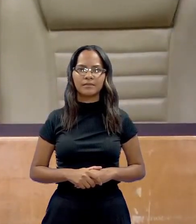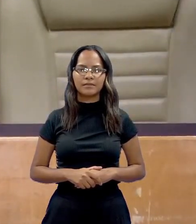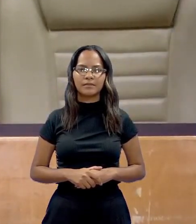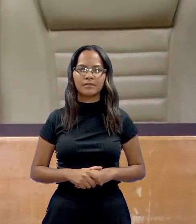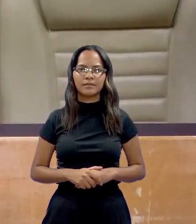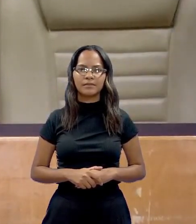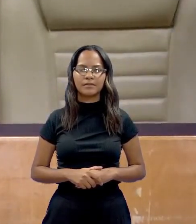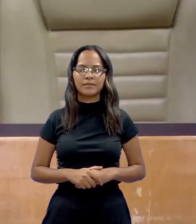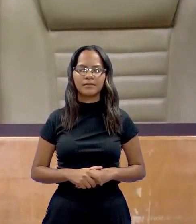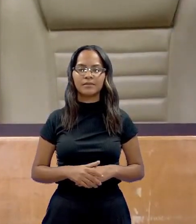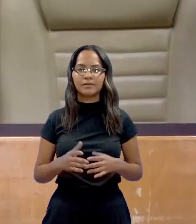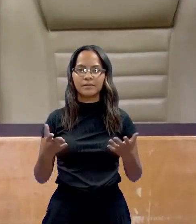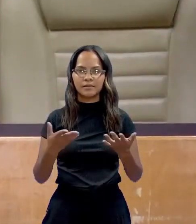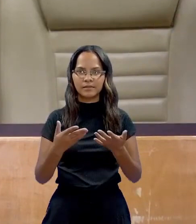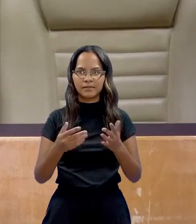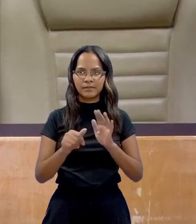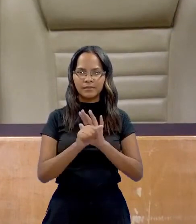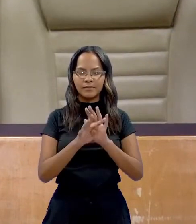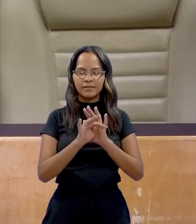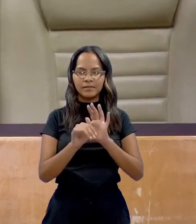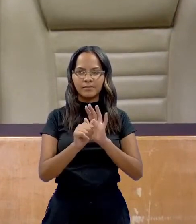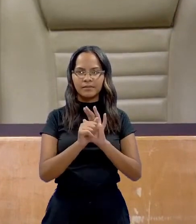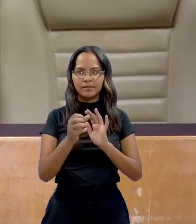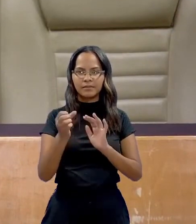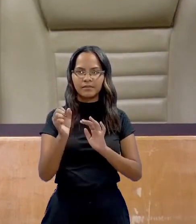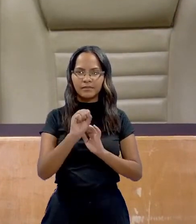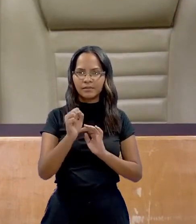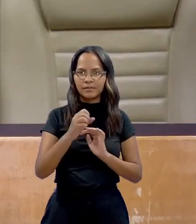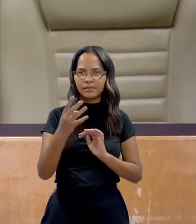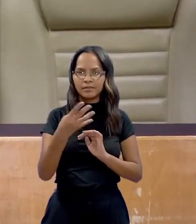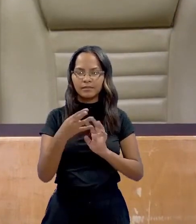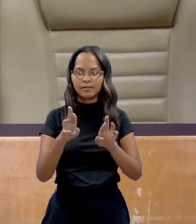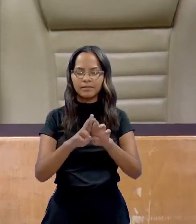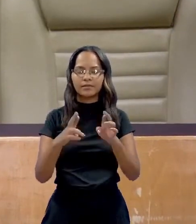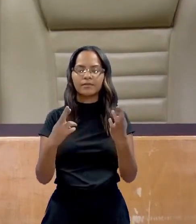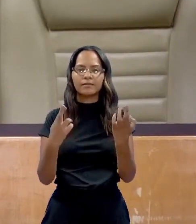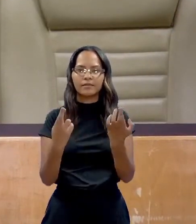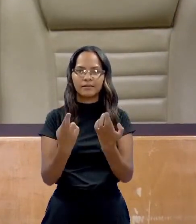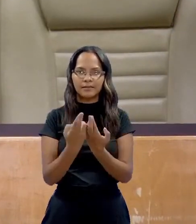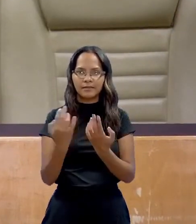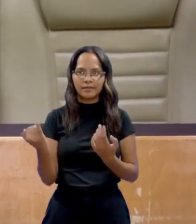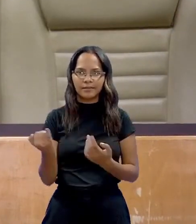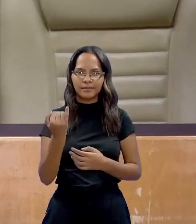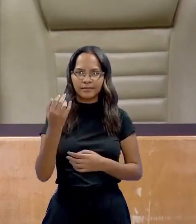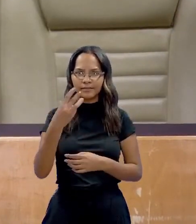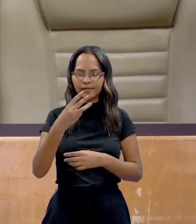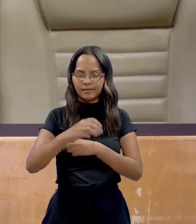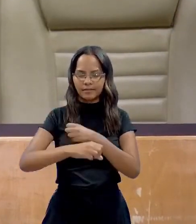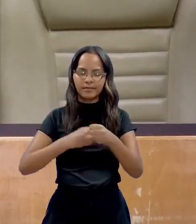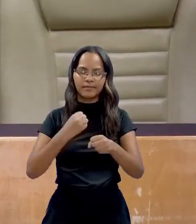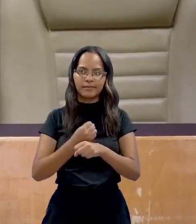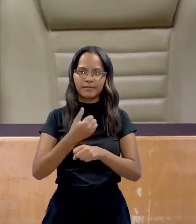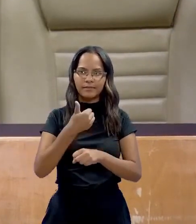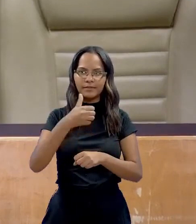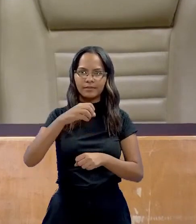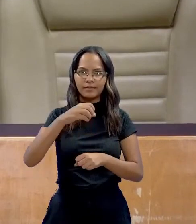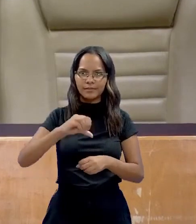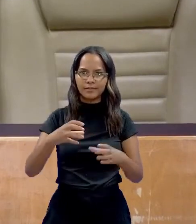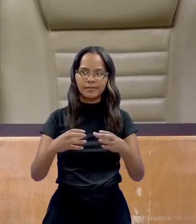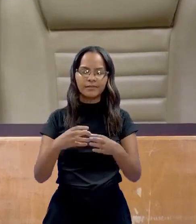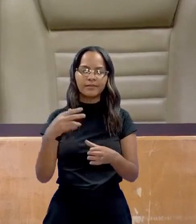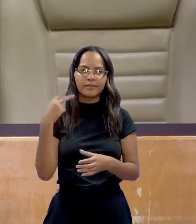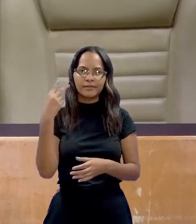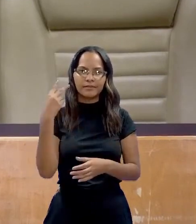Senhor presidente, ata da 84ª sessão ordinária do terceiro ano da 19ª legislatura da